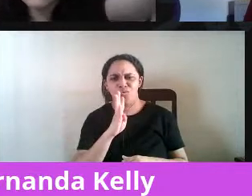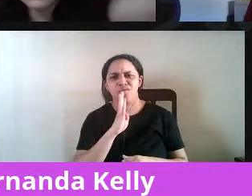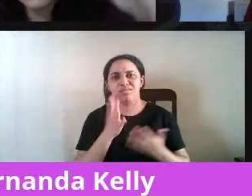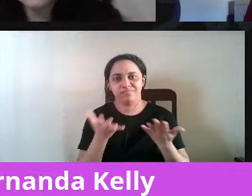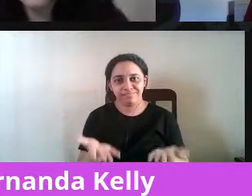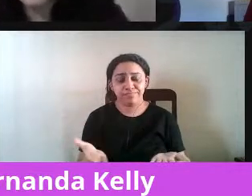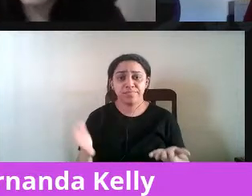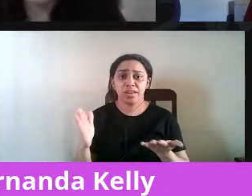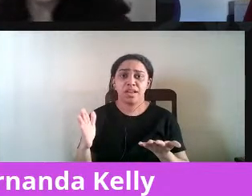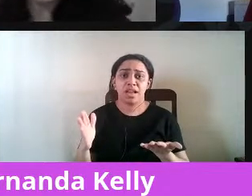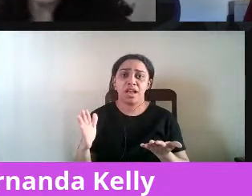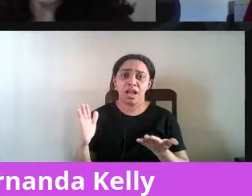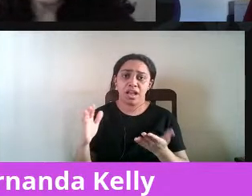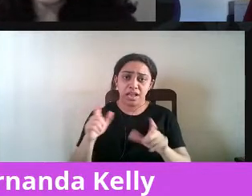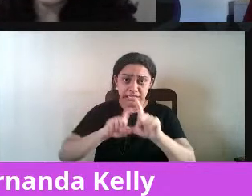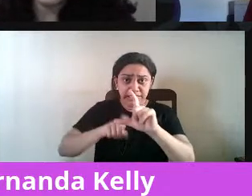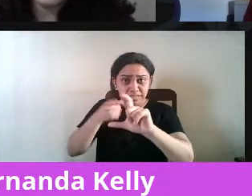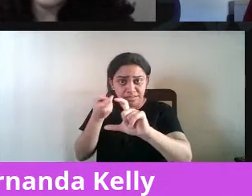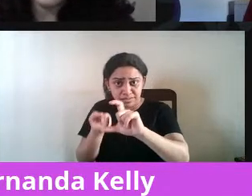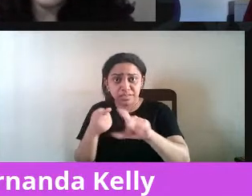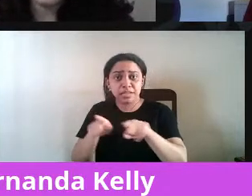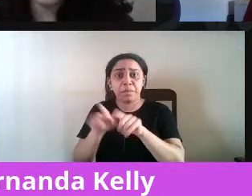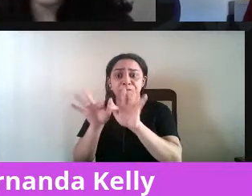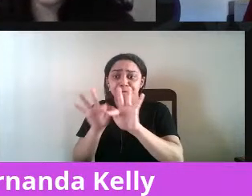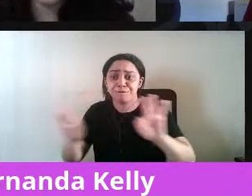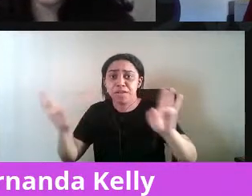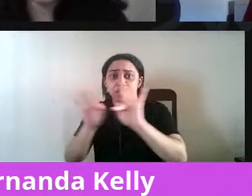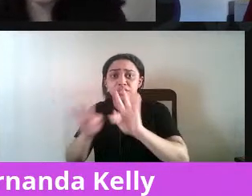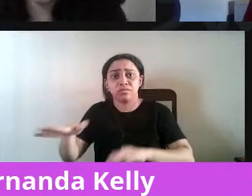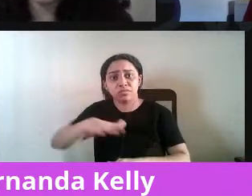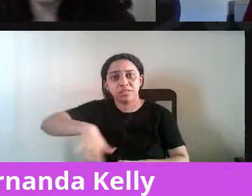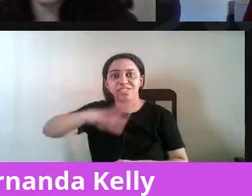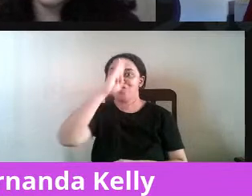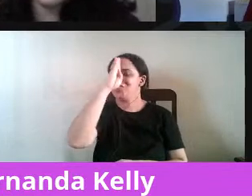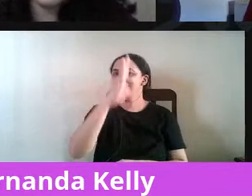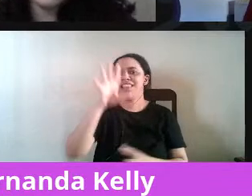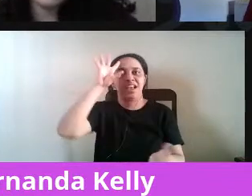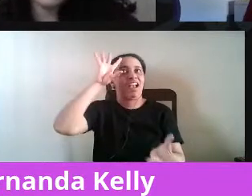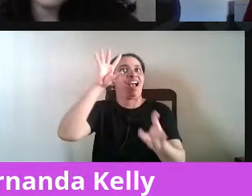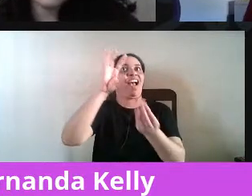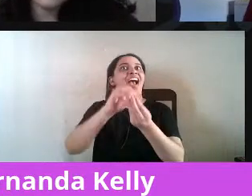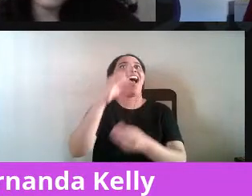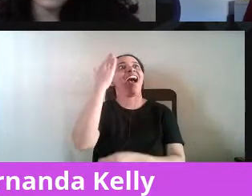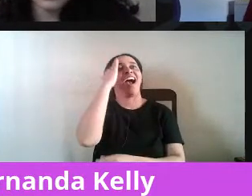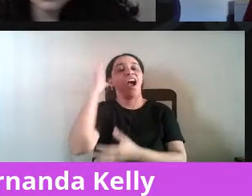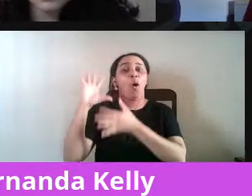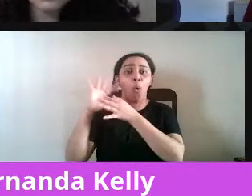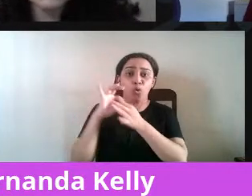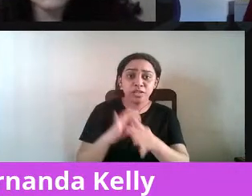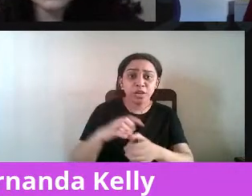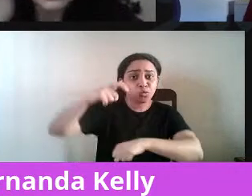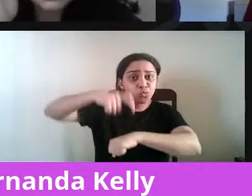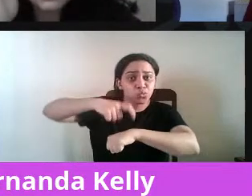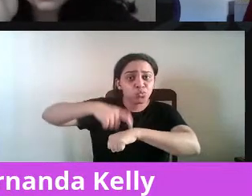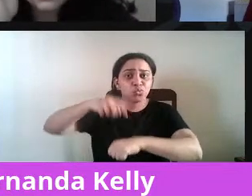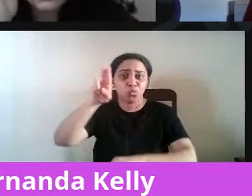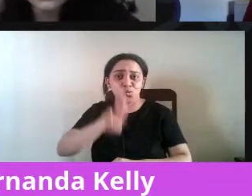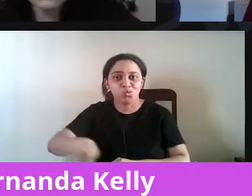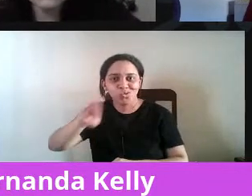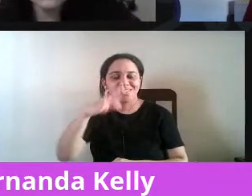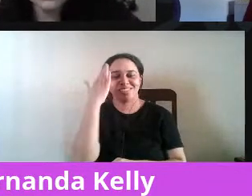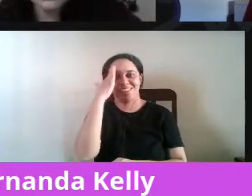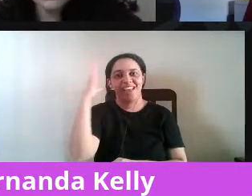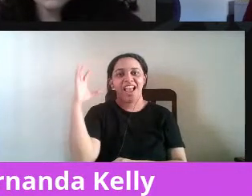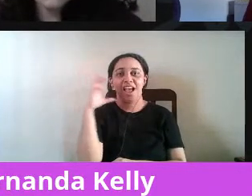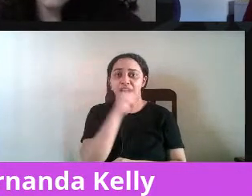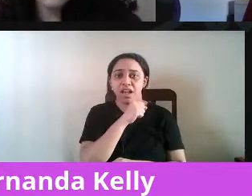essas expressões idiomáticas e essas fraseologias são mais diretas, você entende logo, pelo contexto, pelas palavras que estão aqui, porque. Está